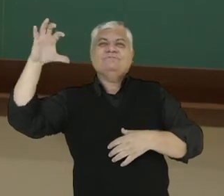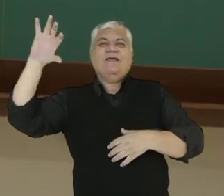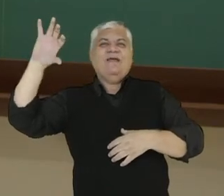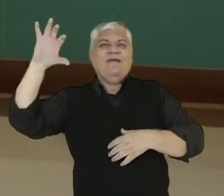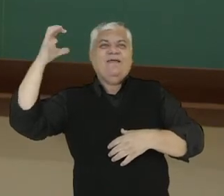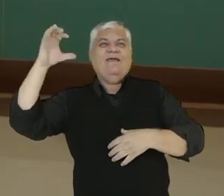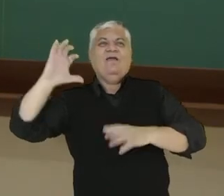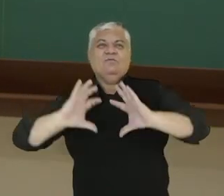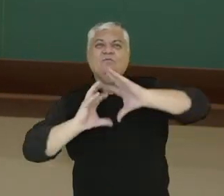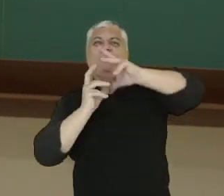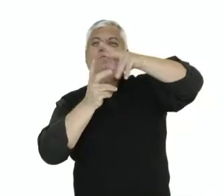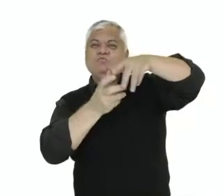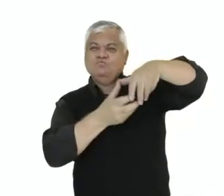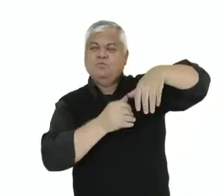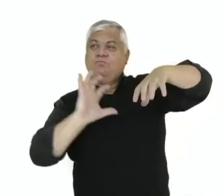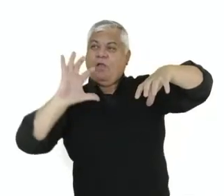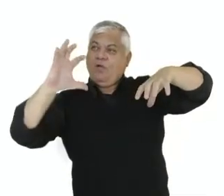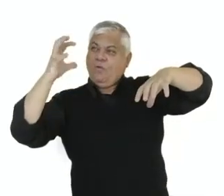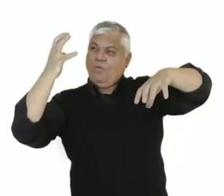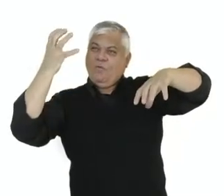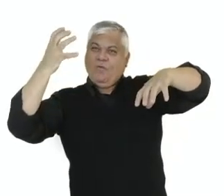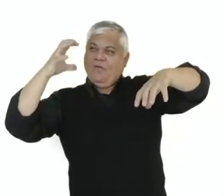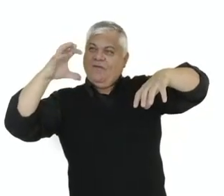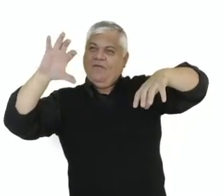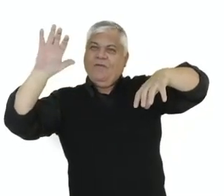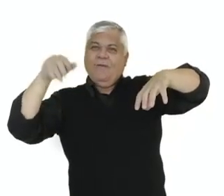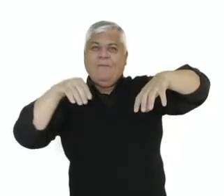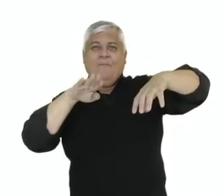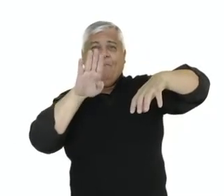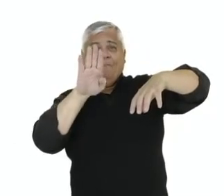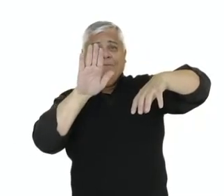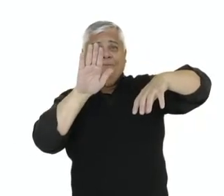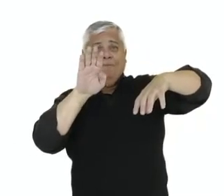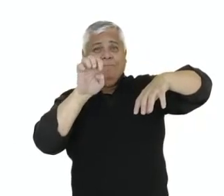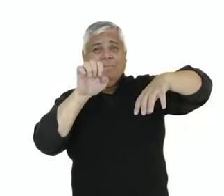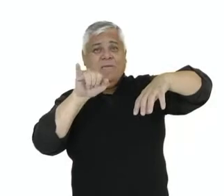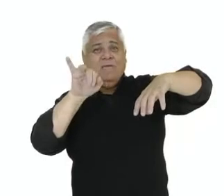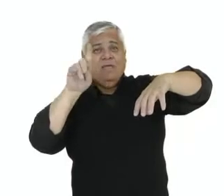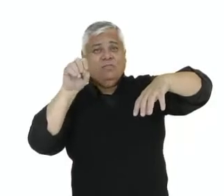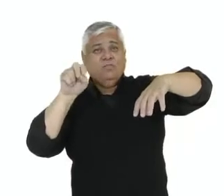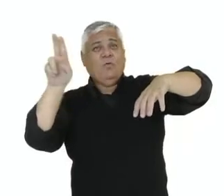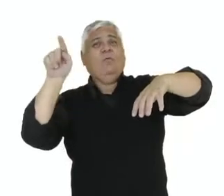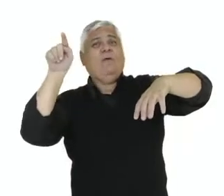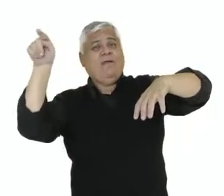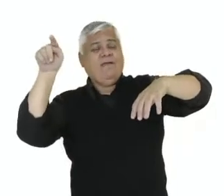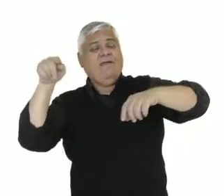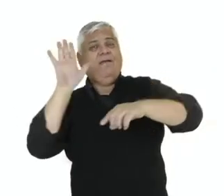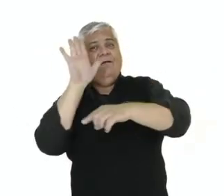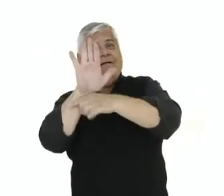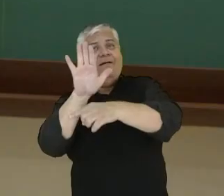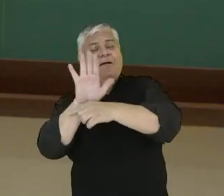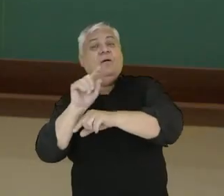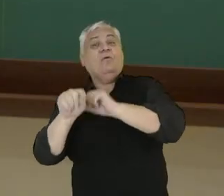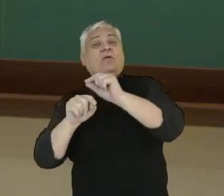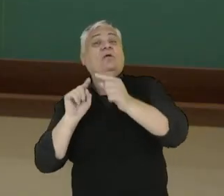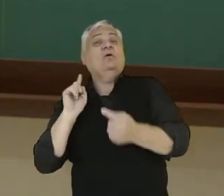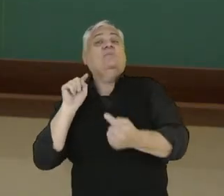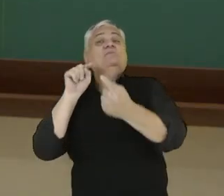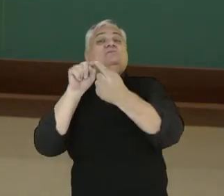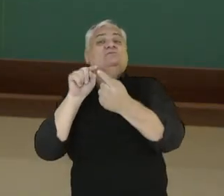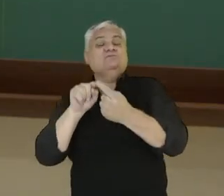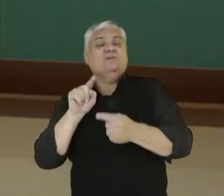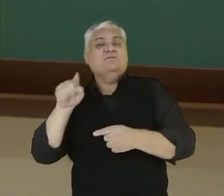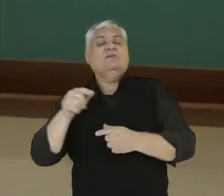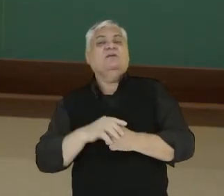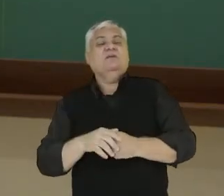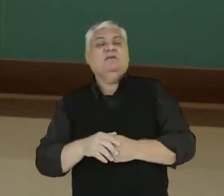radiotelescópio do mundo. A China busca desenvolver seu próprio sistema de navegação. Qual o objetivo aqui? Né? De se